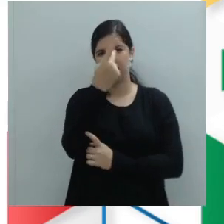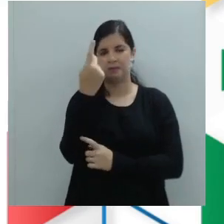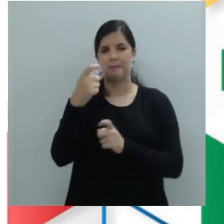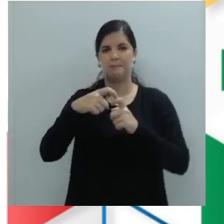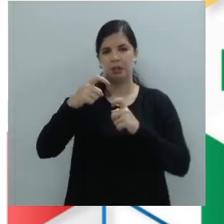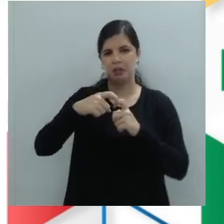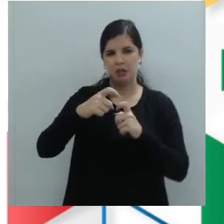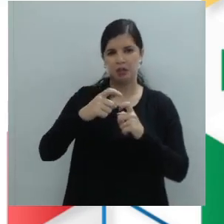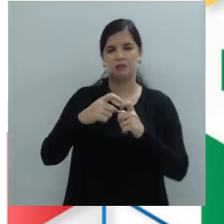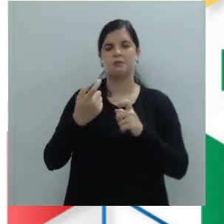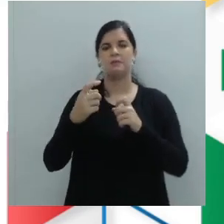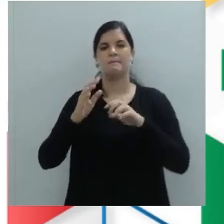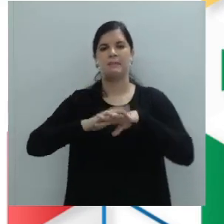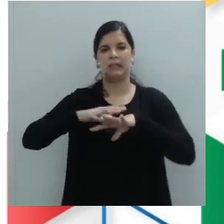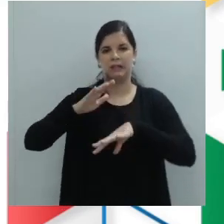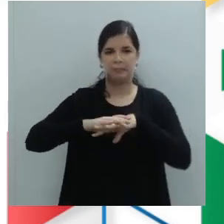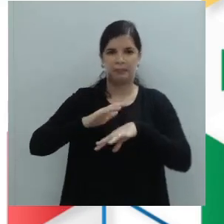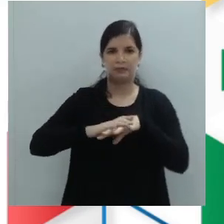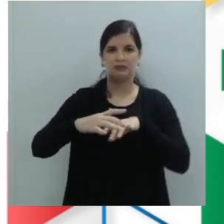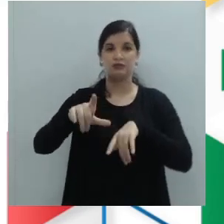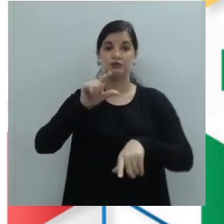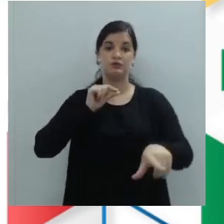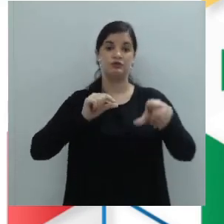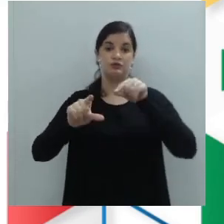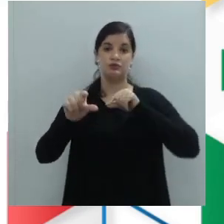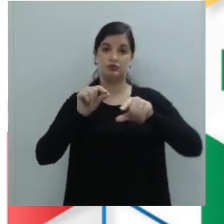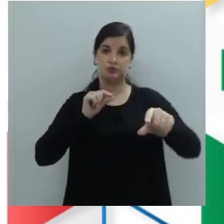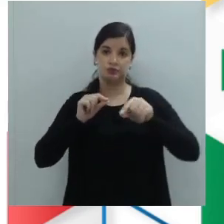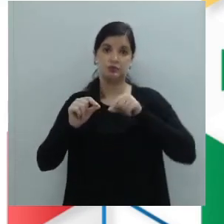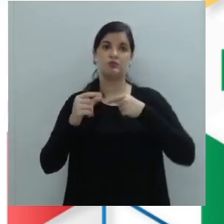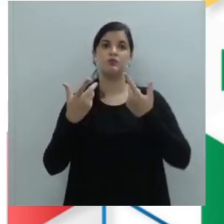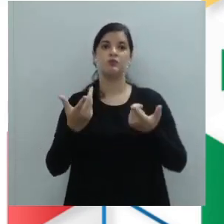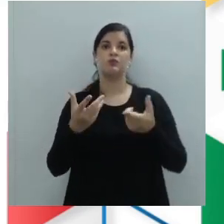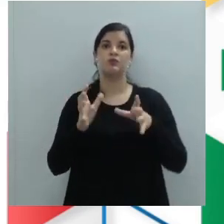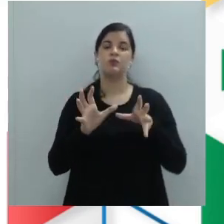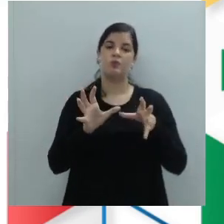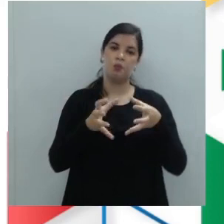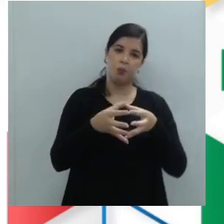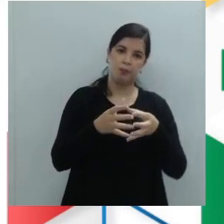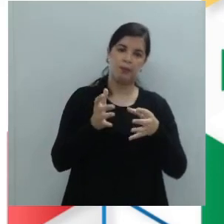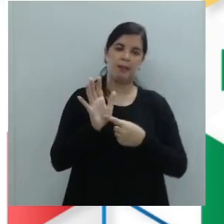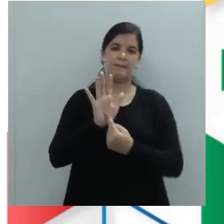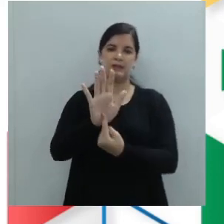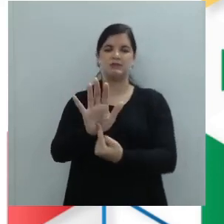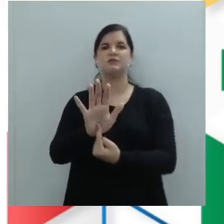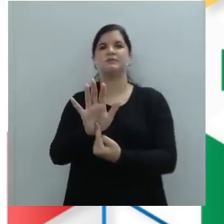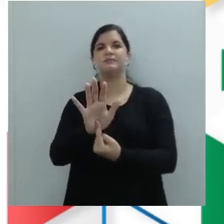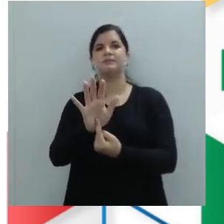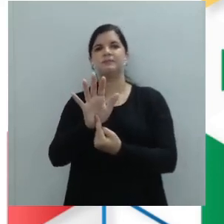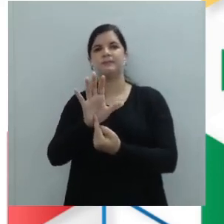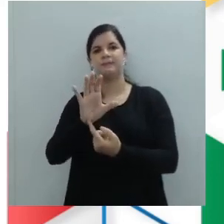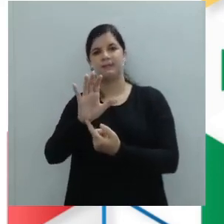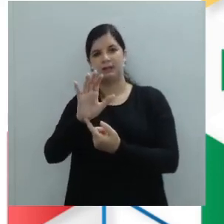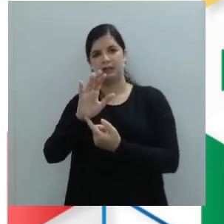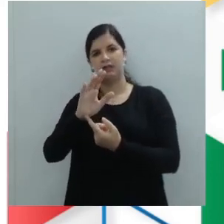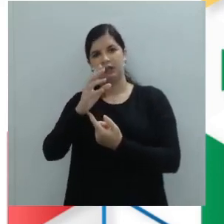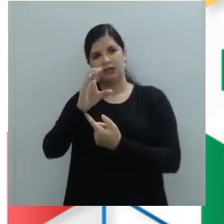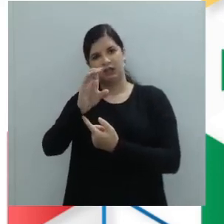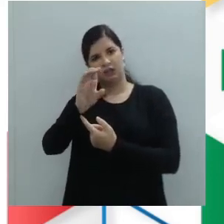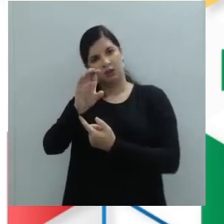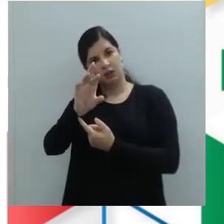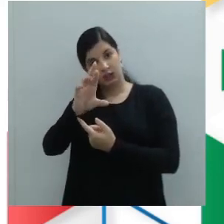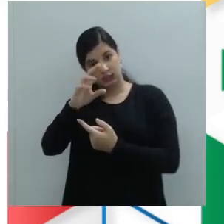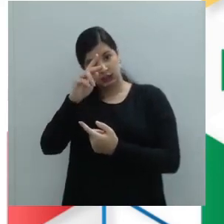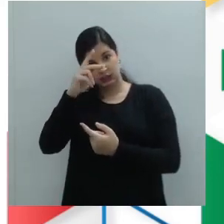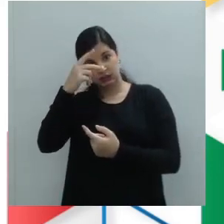alquimistas e matemáticos, escolhidos e guiados por uma entidade que se apresentava como Cristão Rosa